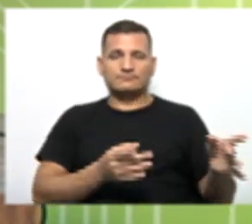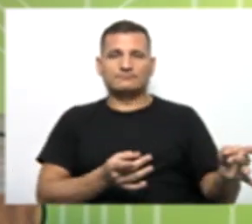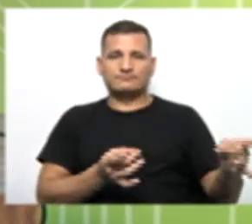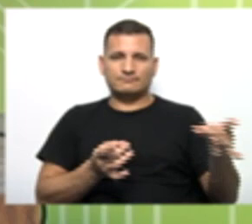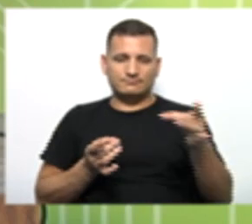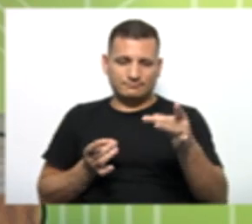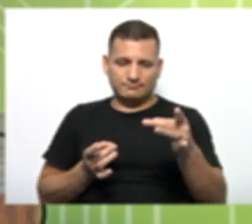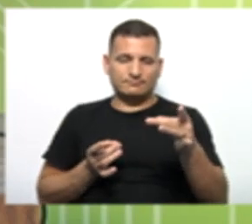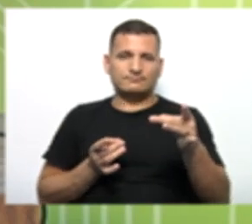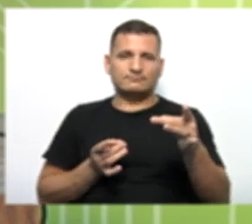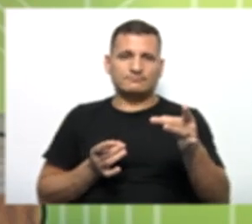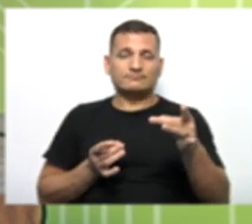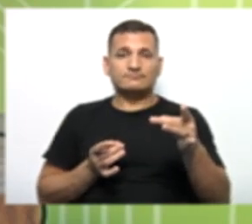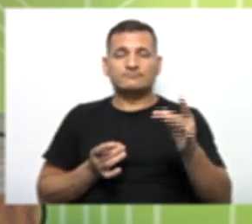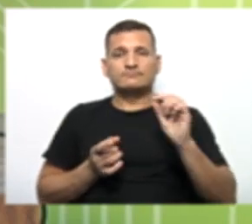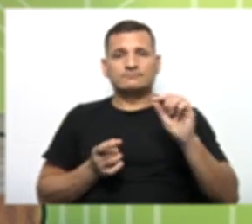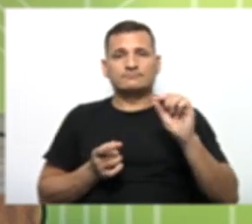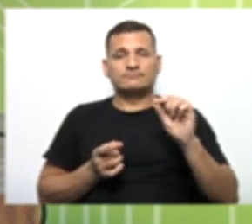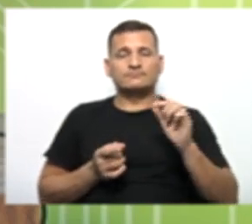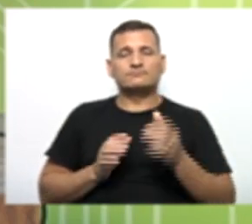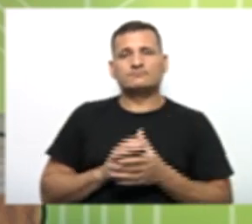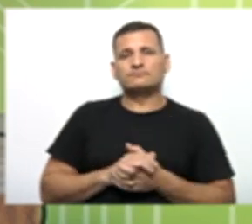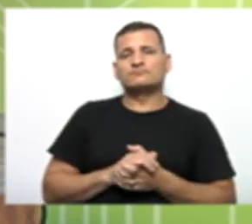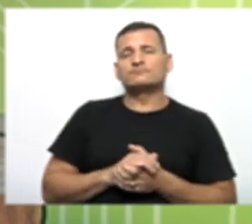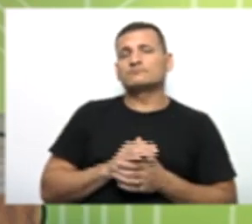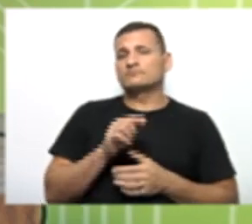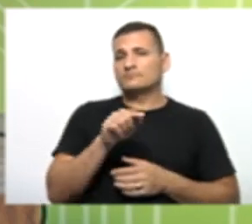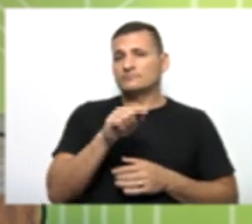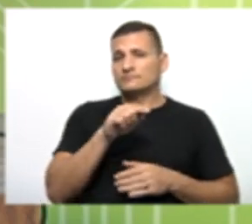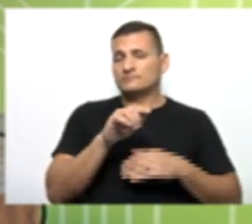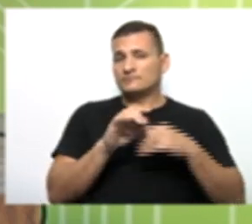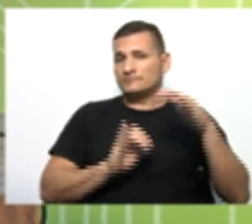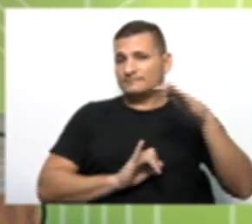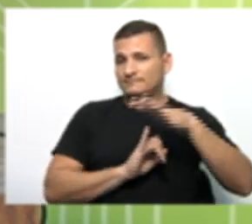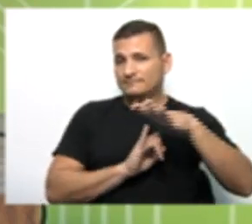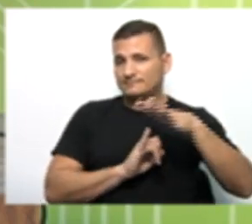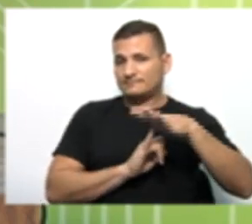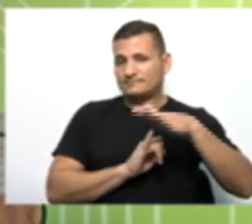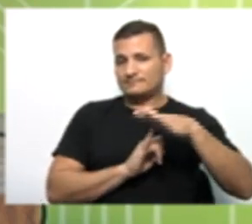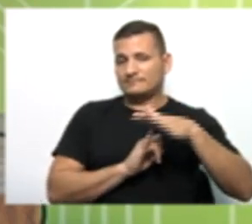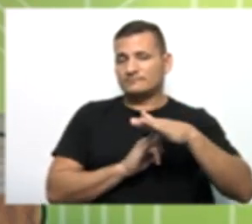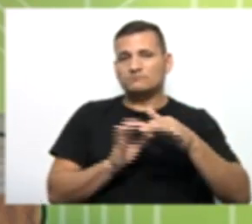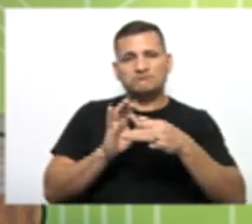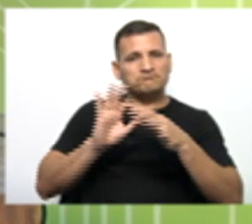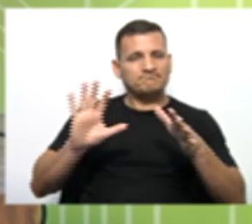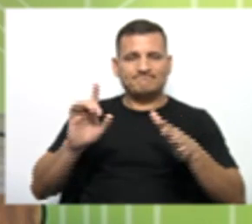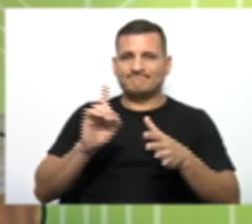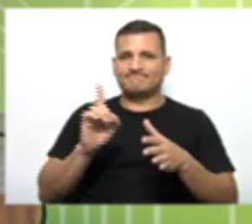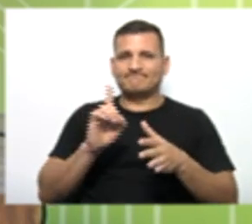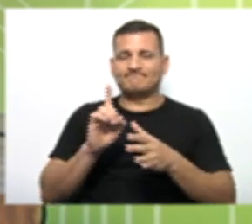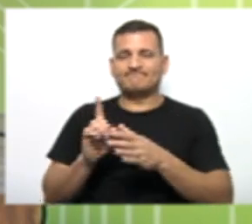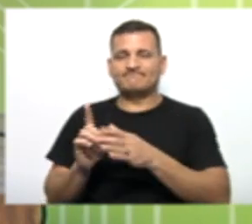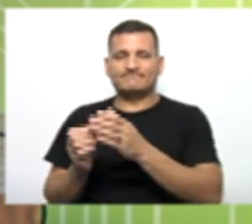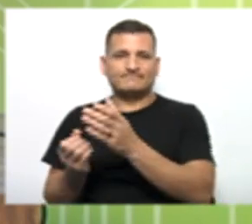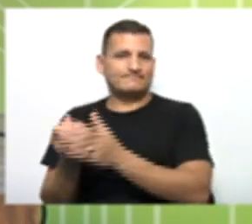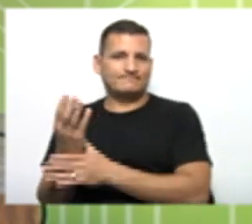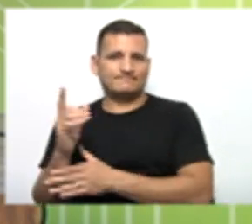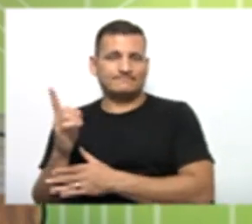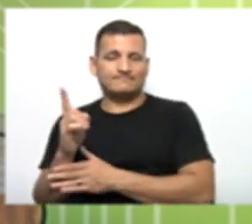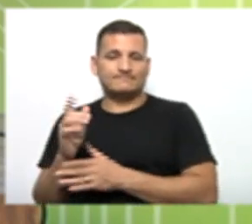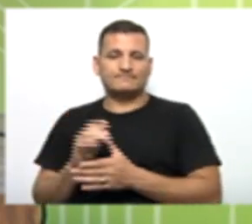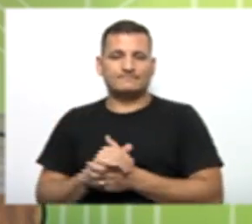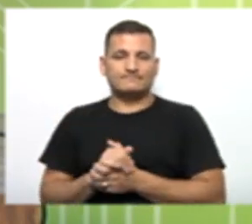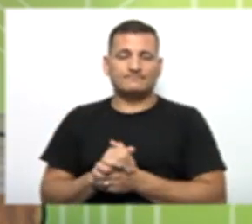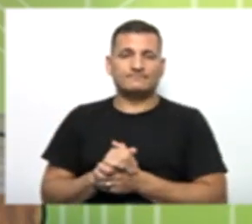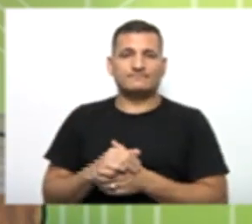o órgão ambiental não autorizou que fosse dada a licença de instalação se não